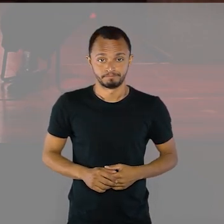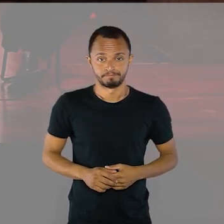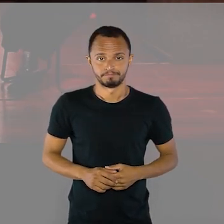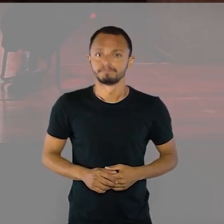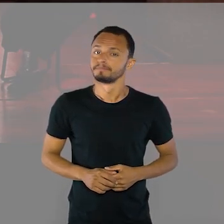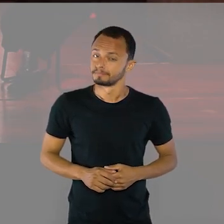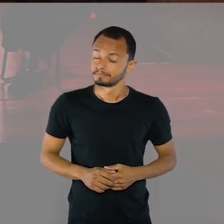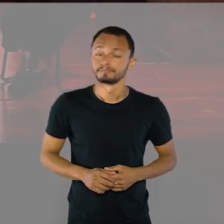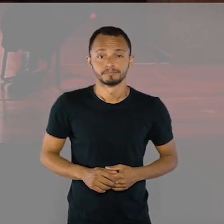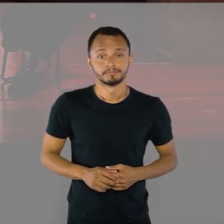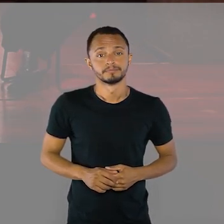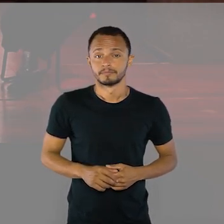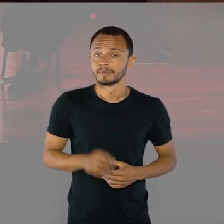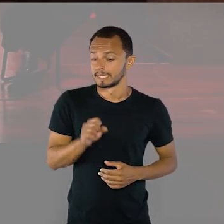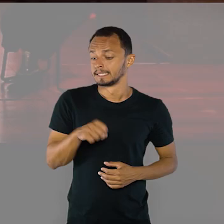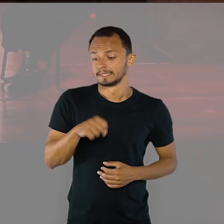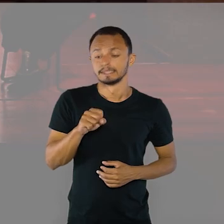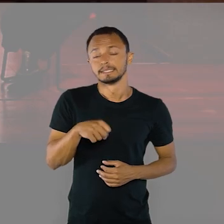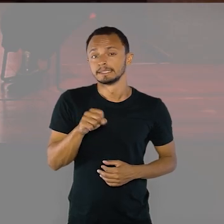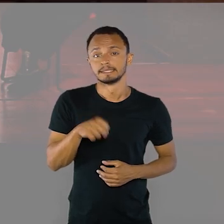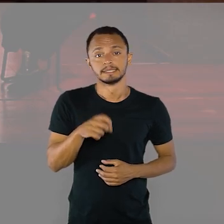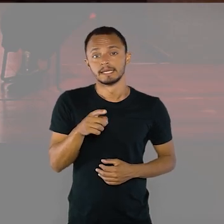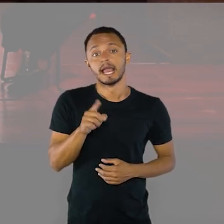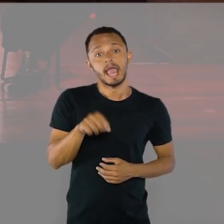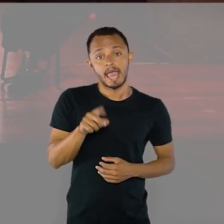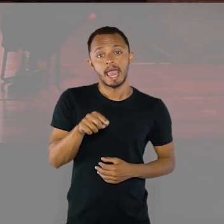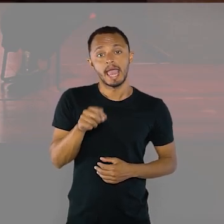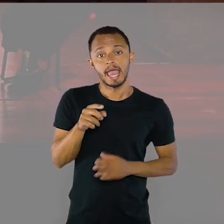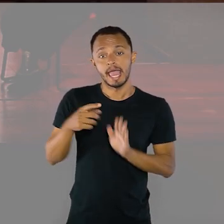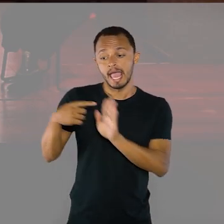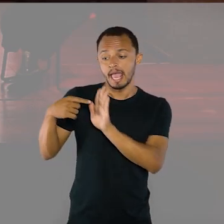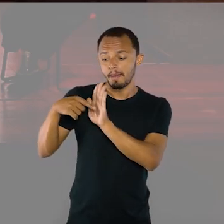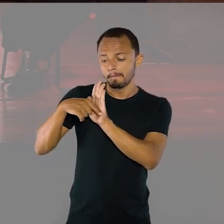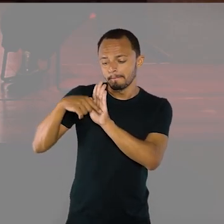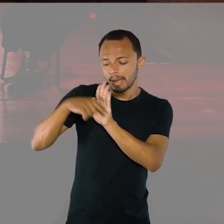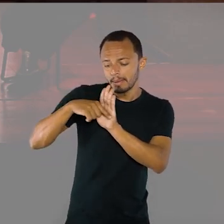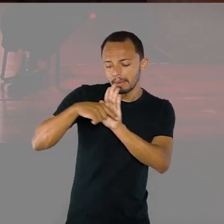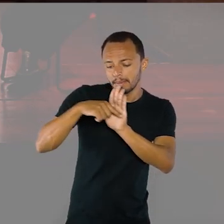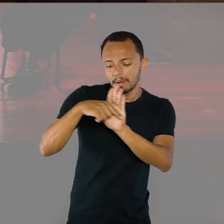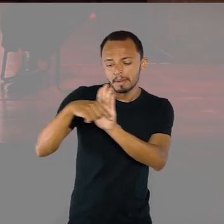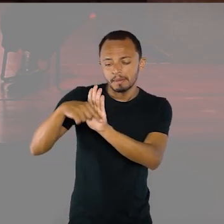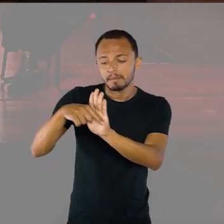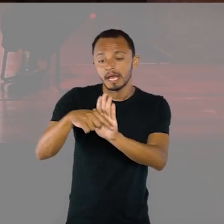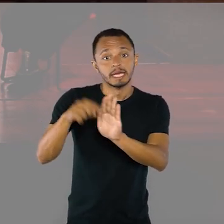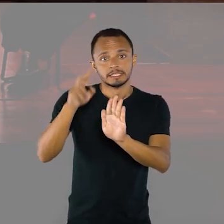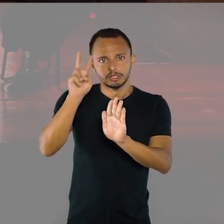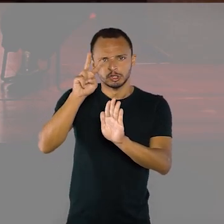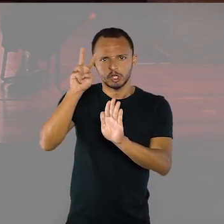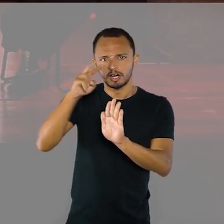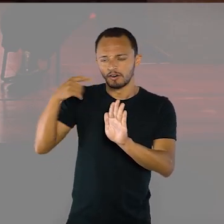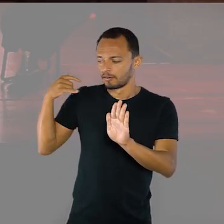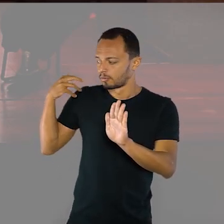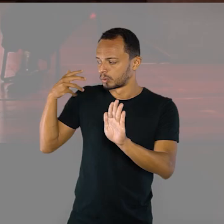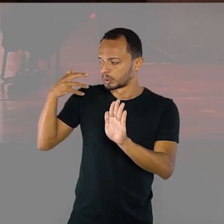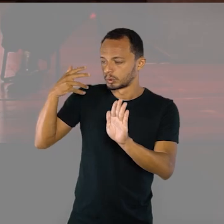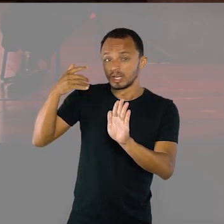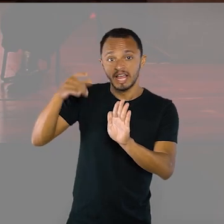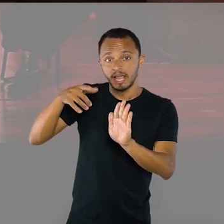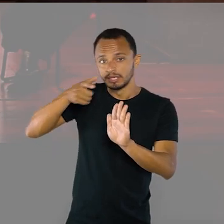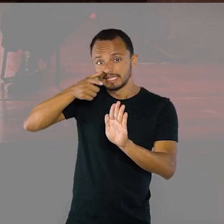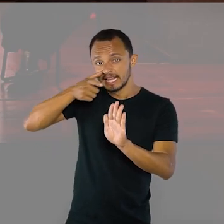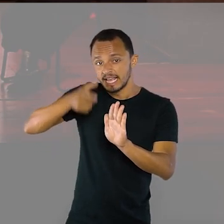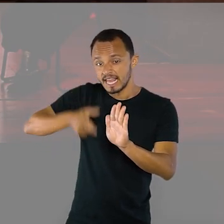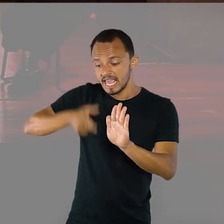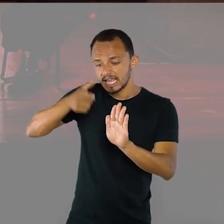uma historiografia que vem sendo revista, né, revisitada agora com esses interesses, né, uma série